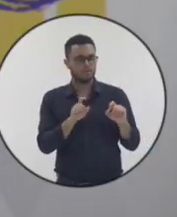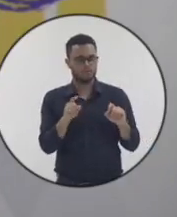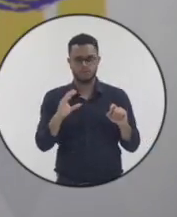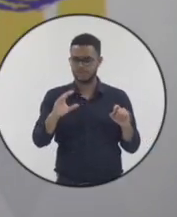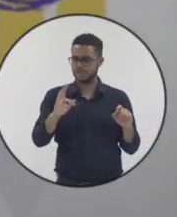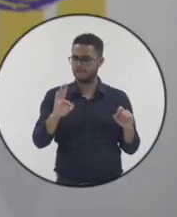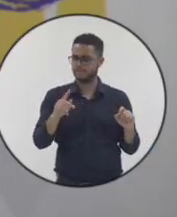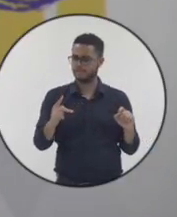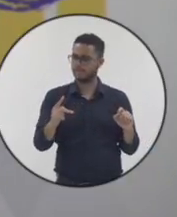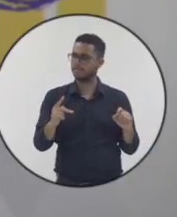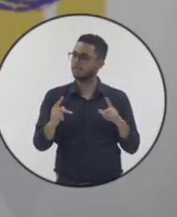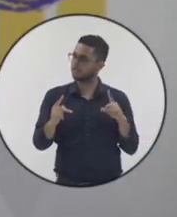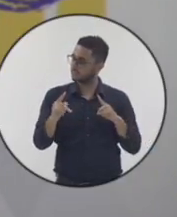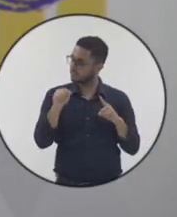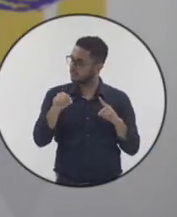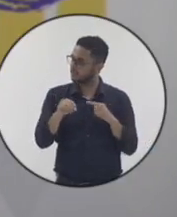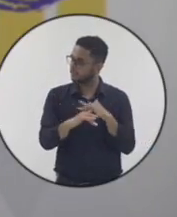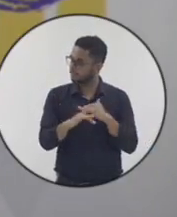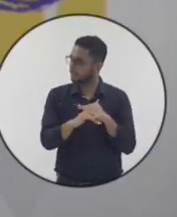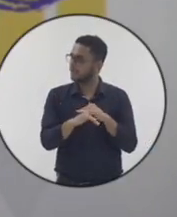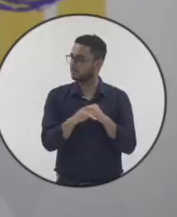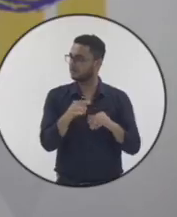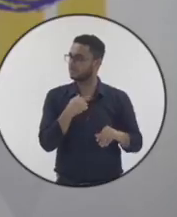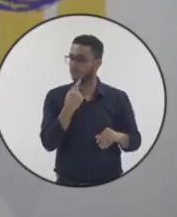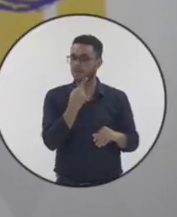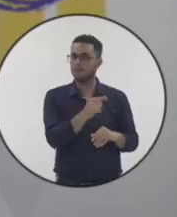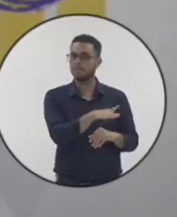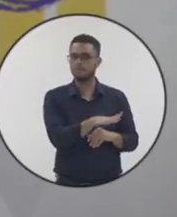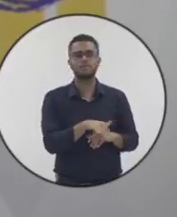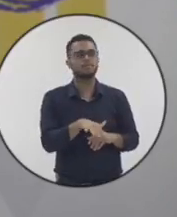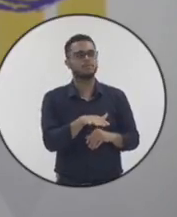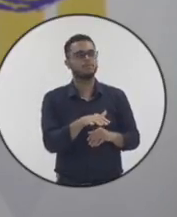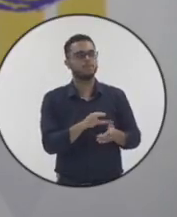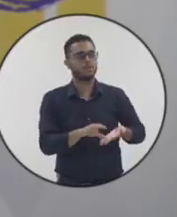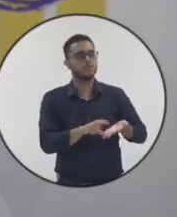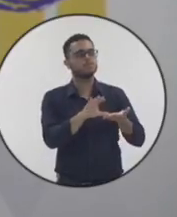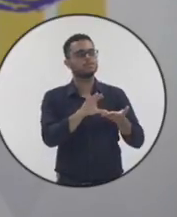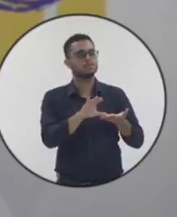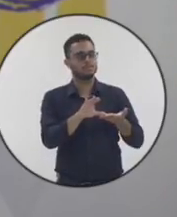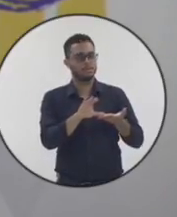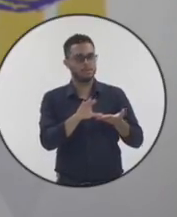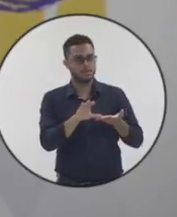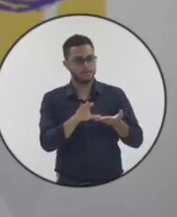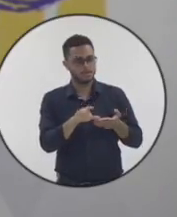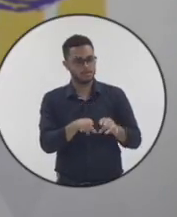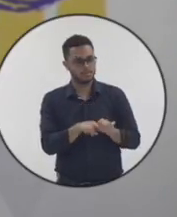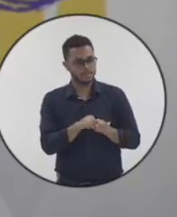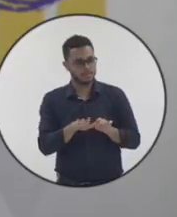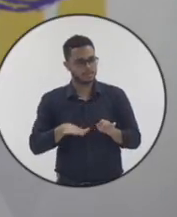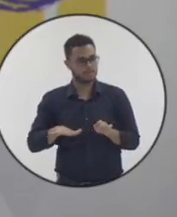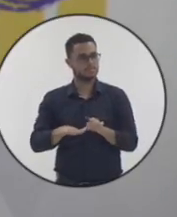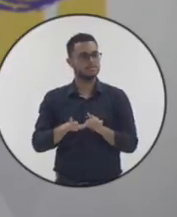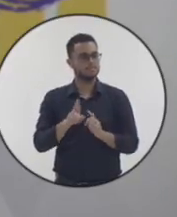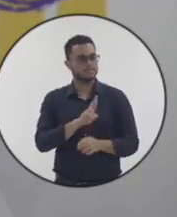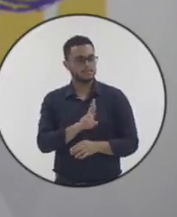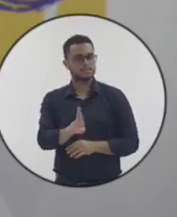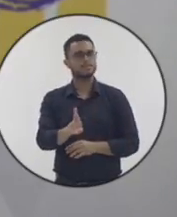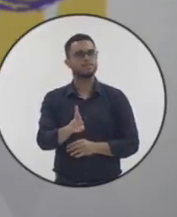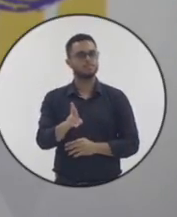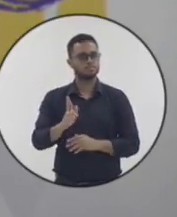afora o movimento, né? Eu estou falando dos conselhos de classe, dos espaços, né, de representação